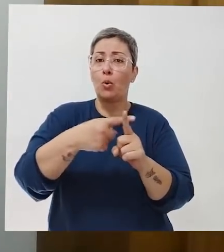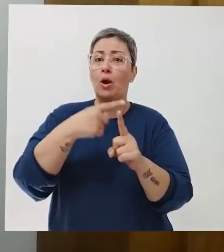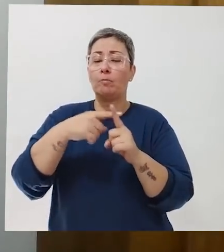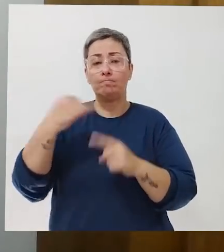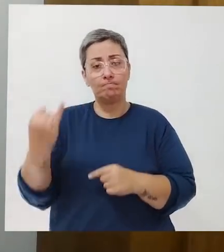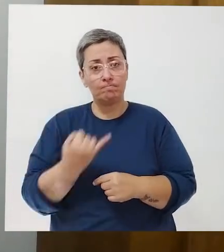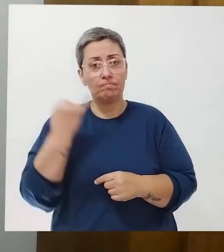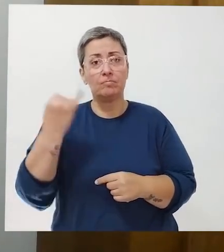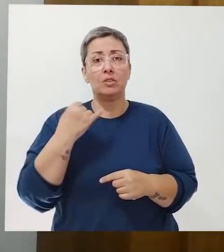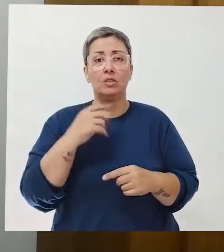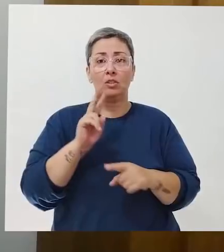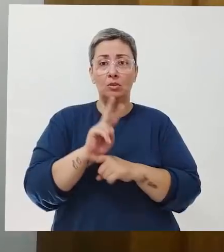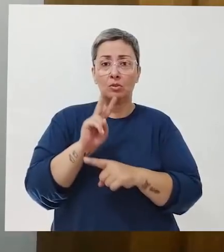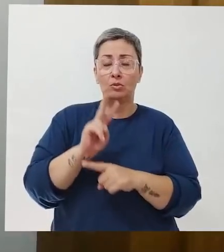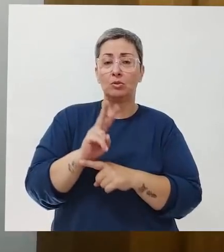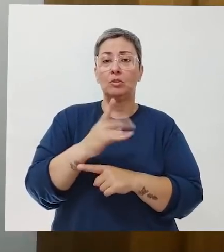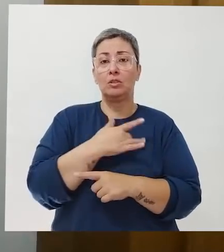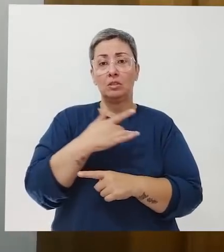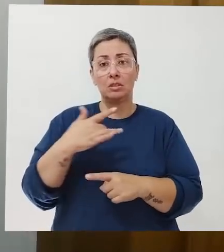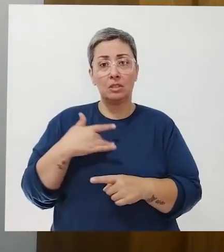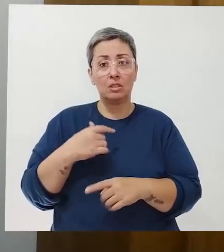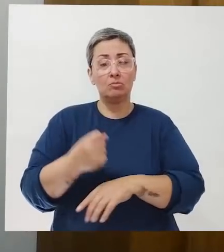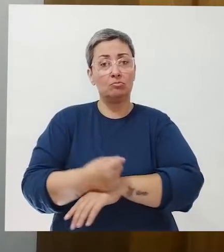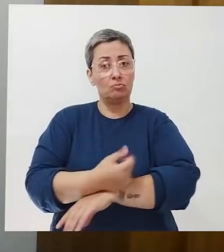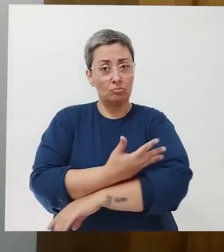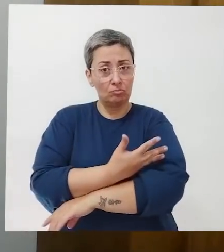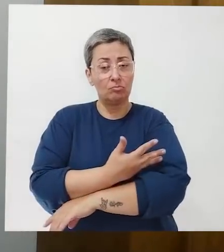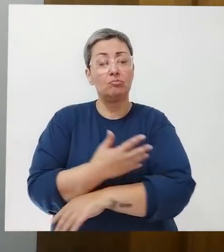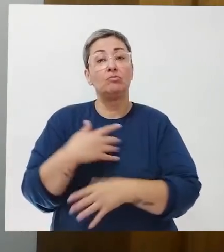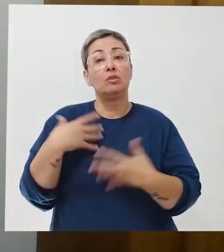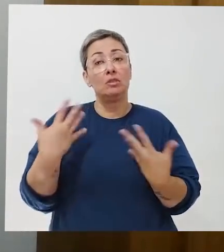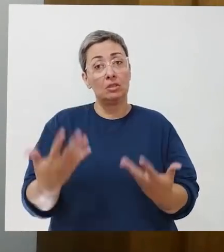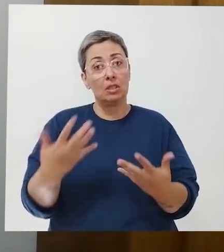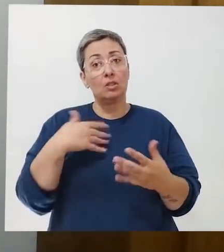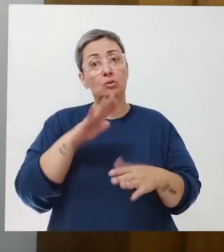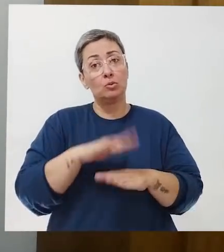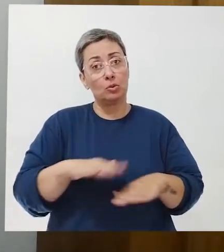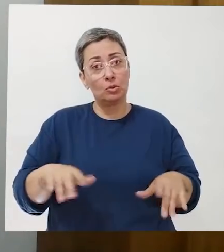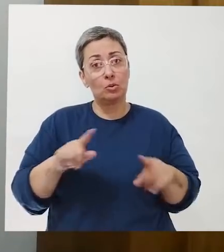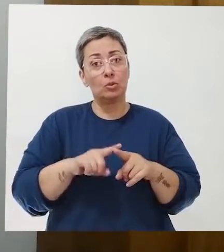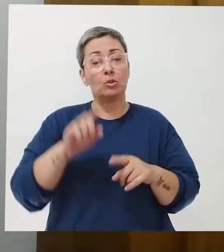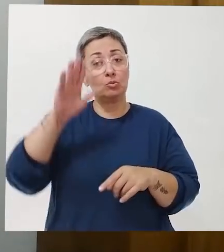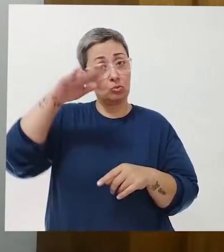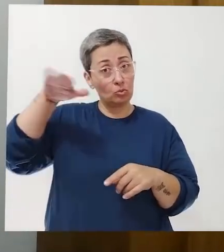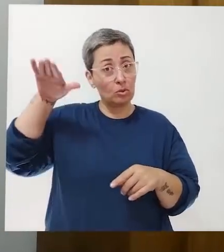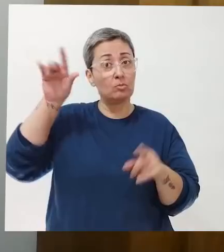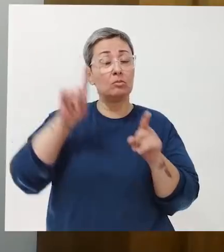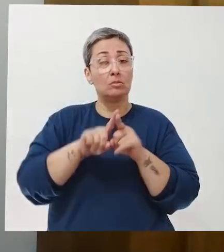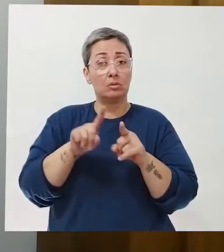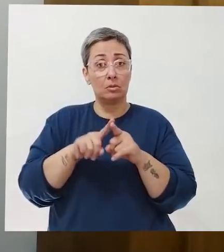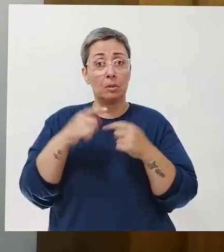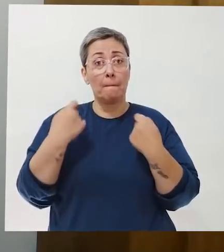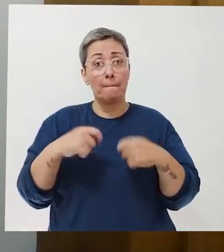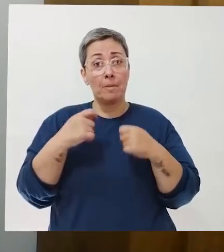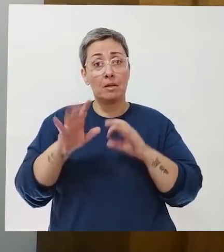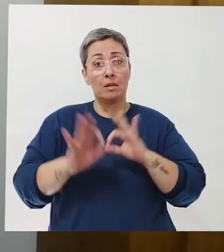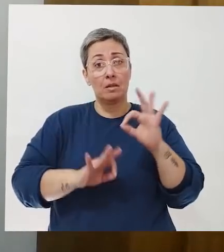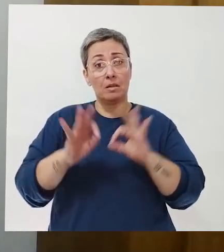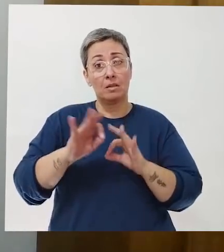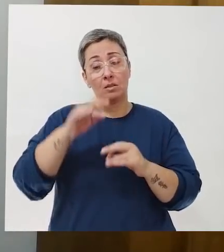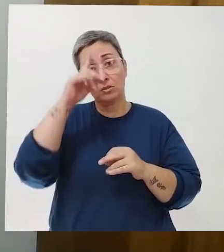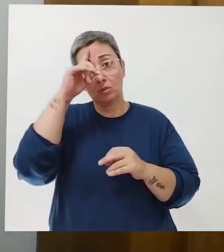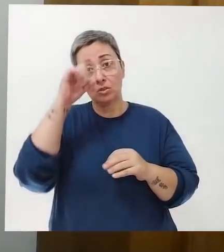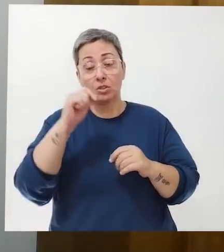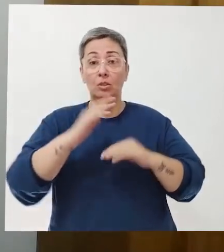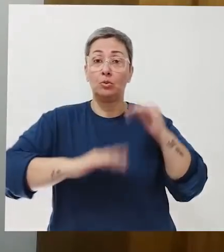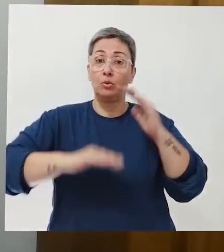é muito importante cuidar da nossa saúde emocional. Tanto as crianças quanto os adultos precisam planejar o seu